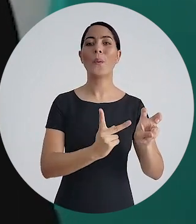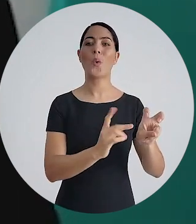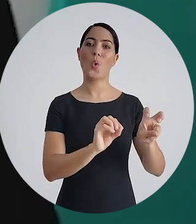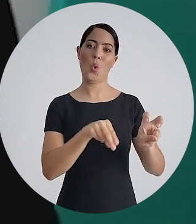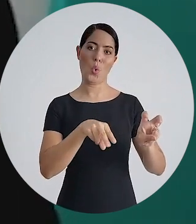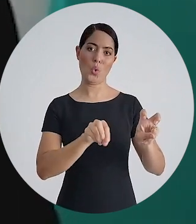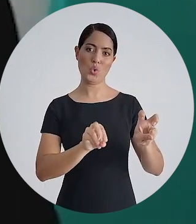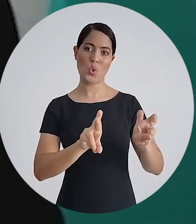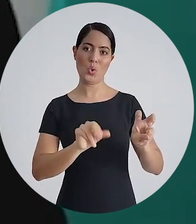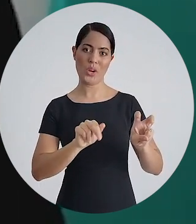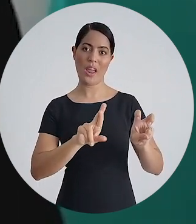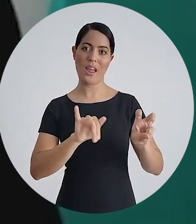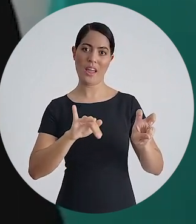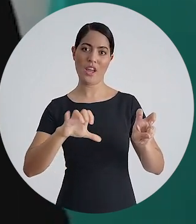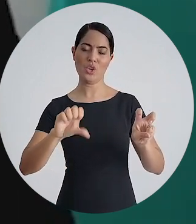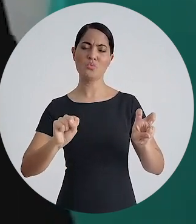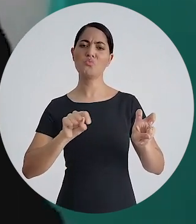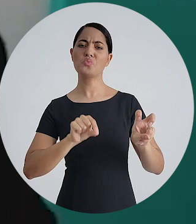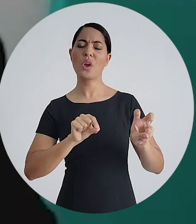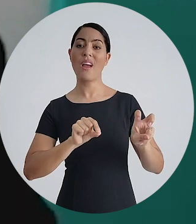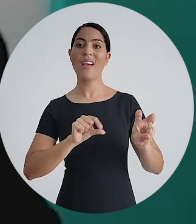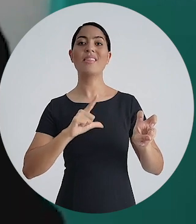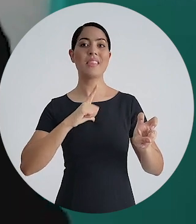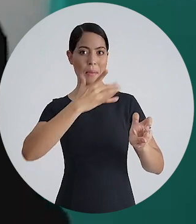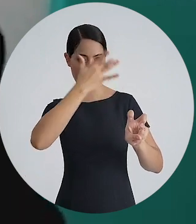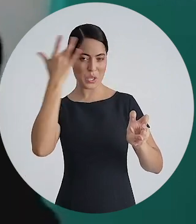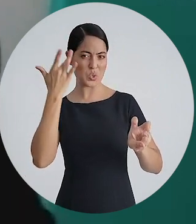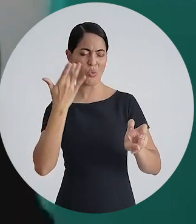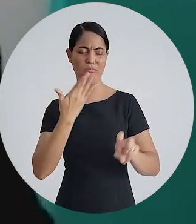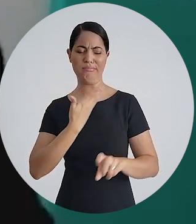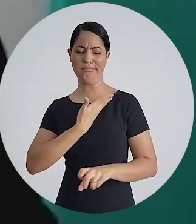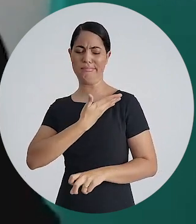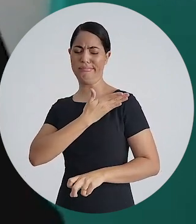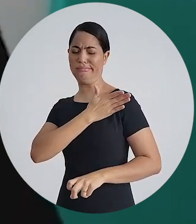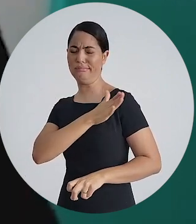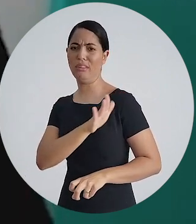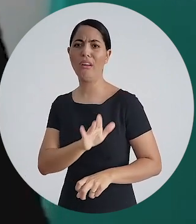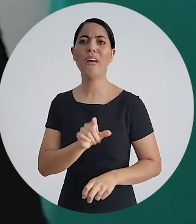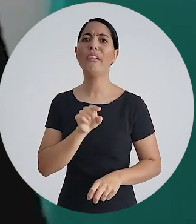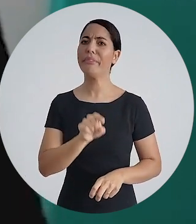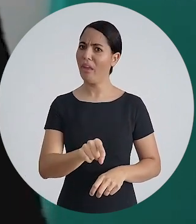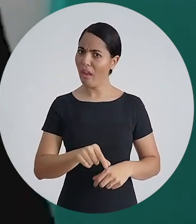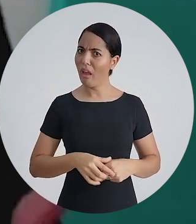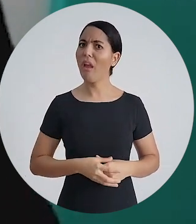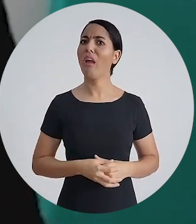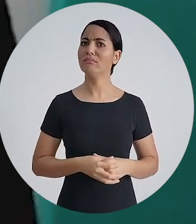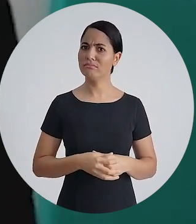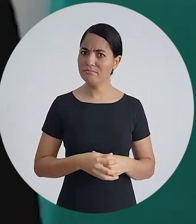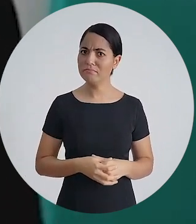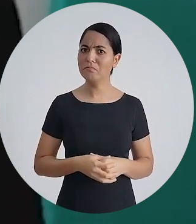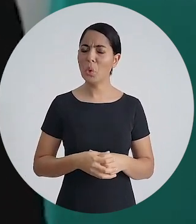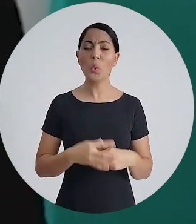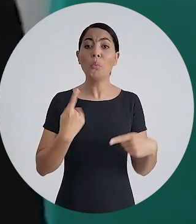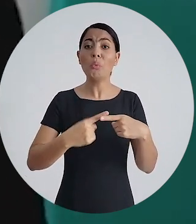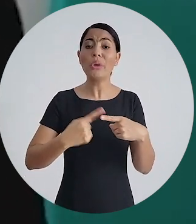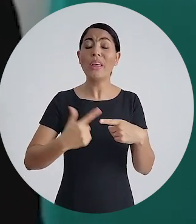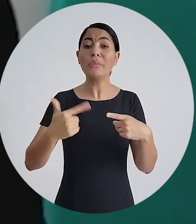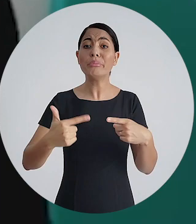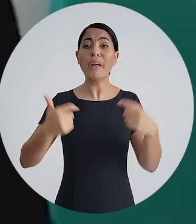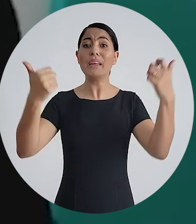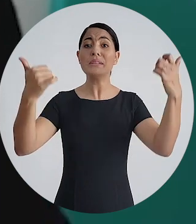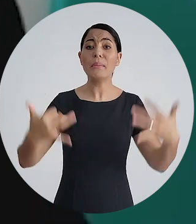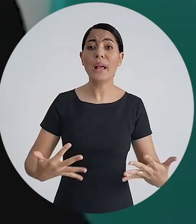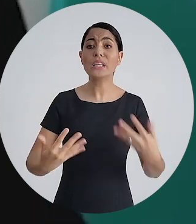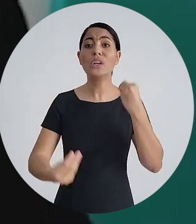é visto, infelizmente, com preconceito, com antipatia, porque não são explicados devidamente